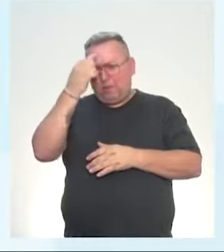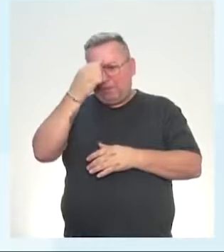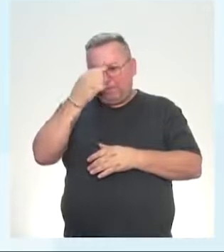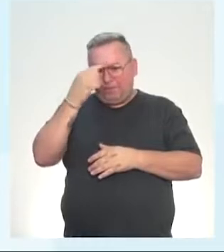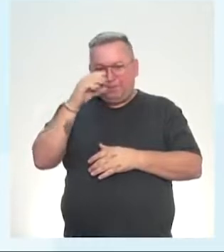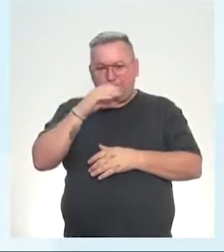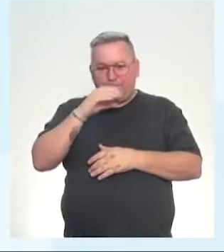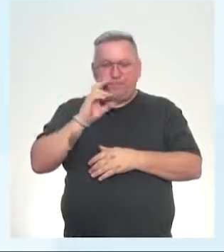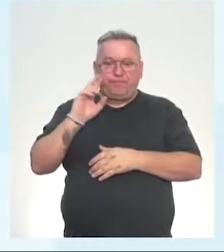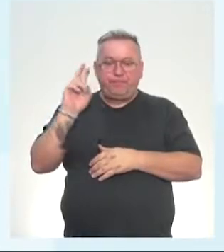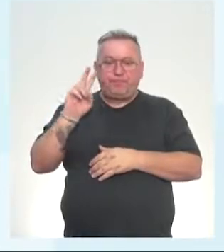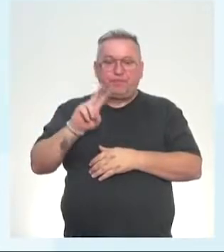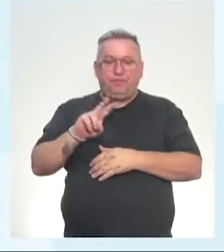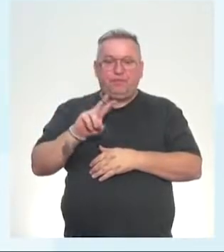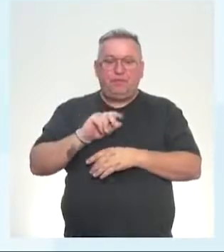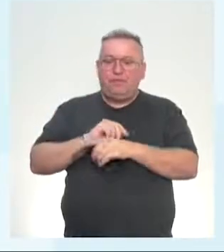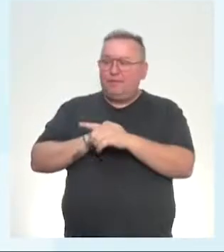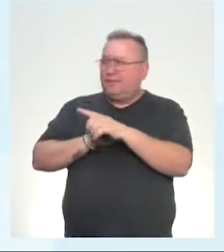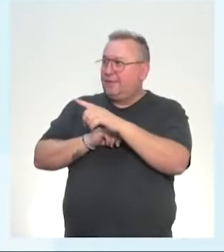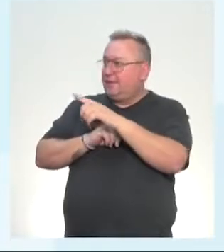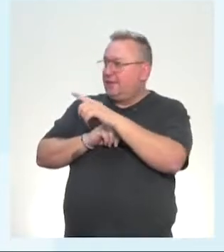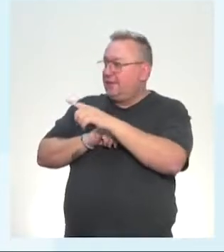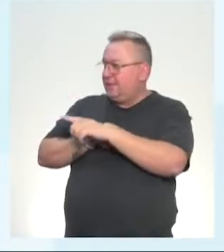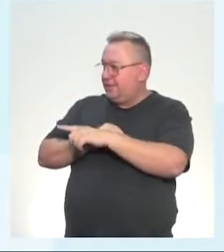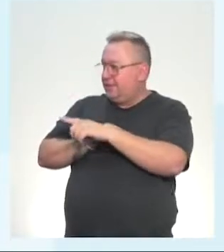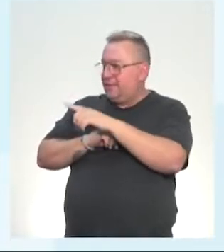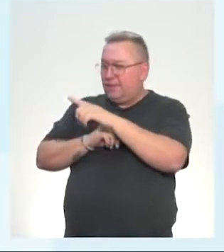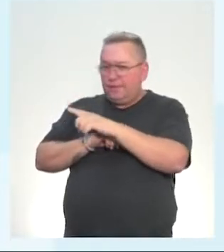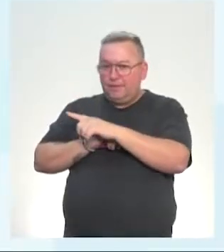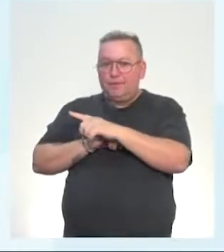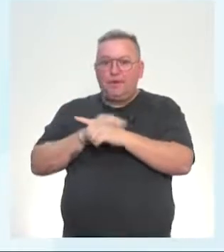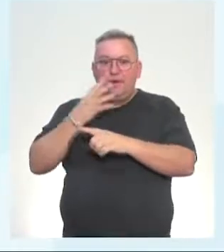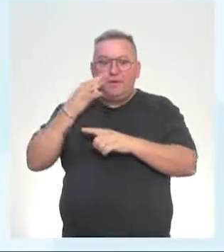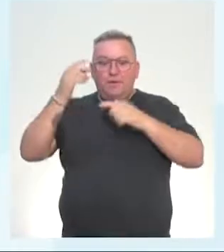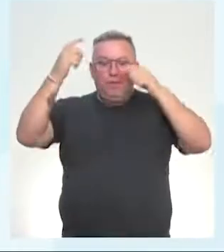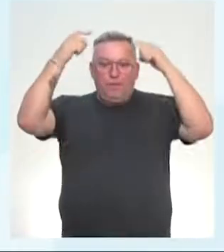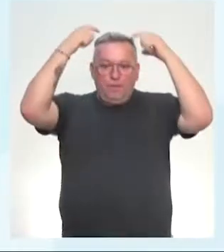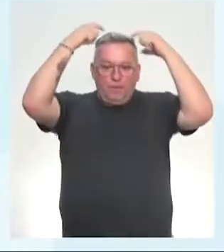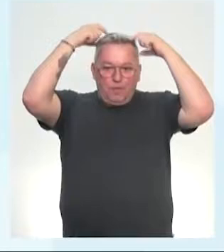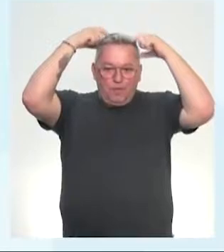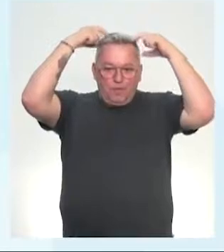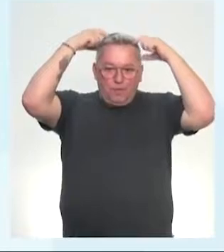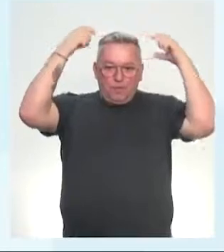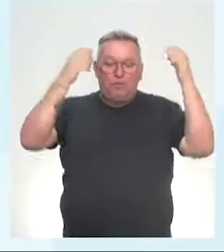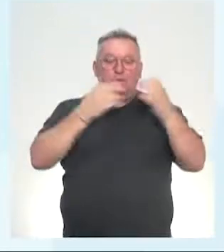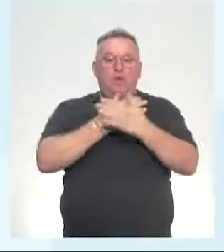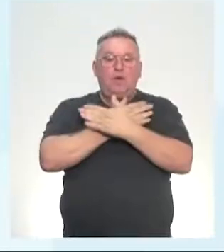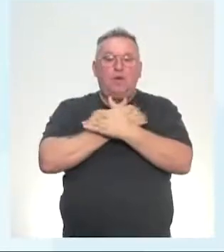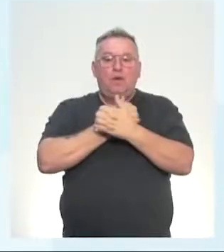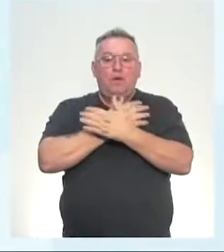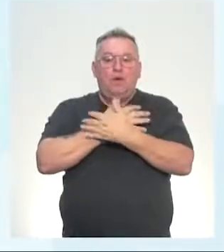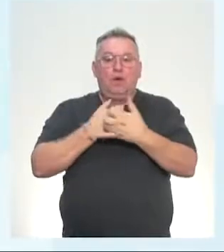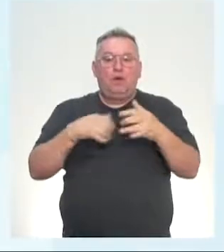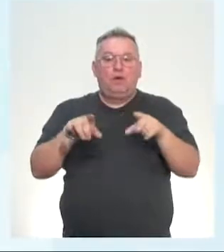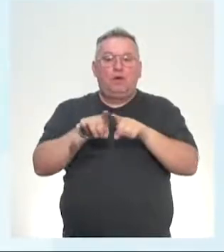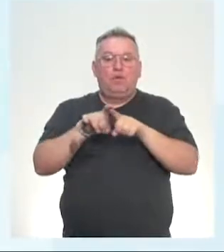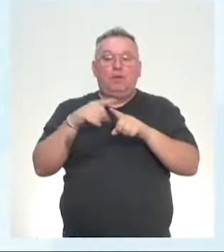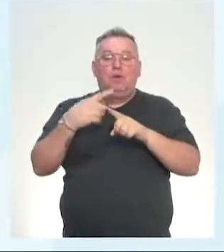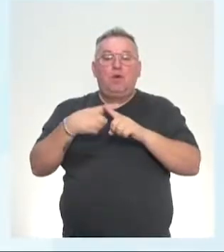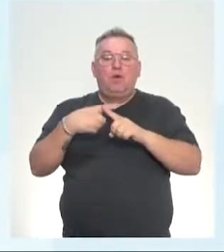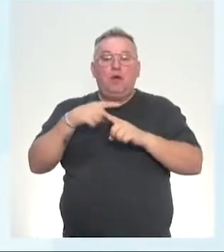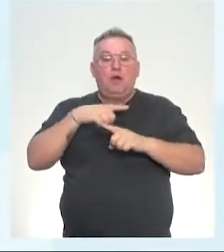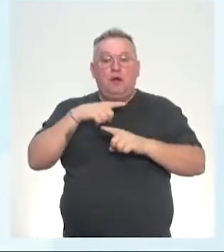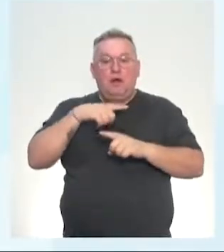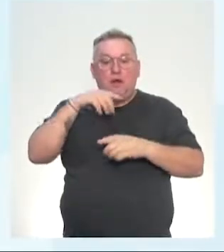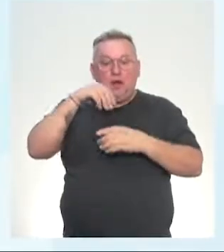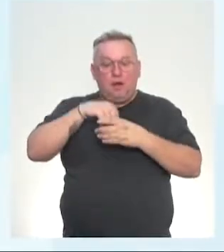essa imagem para vocês olharem, observarem com calma, prestarem atenção aí no urso, se ele tem o contexto ali, porque ele está